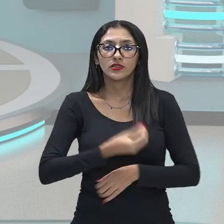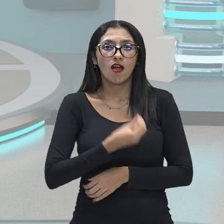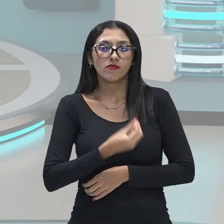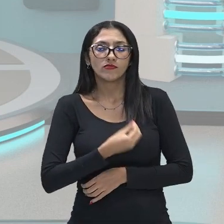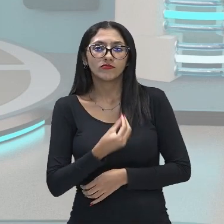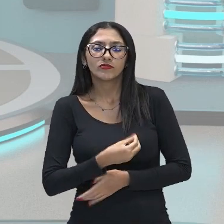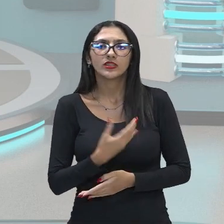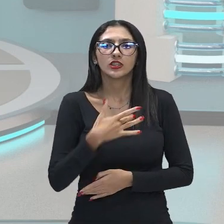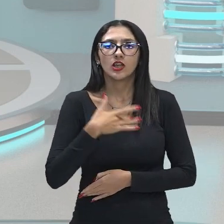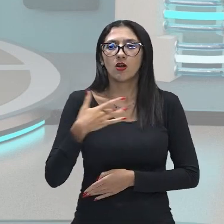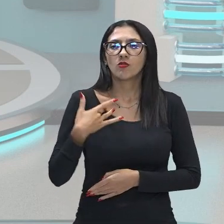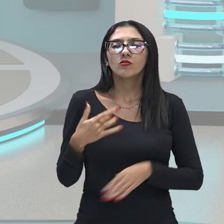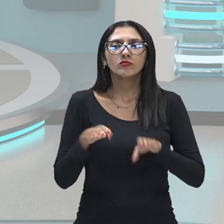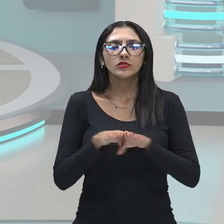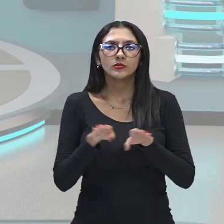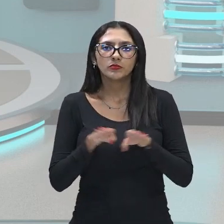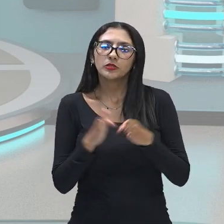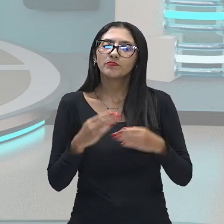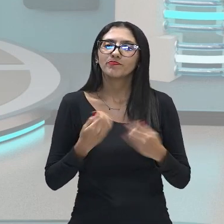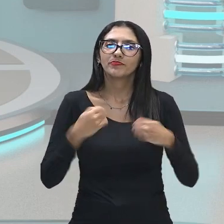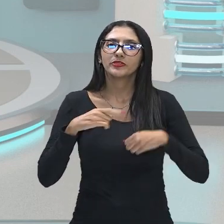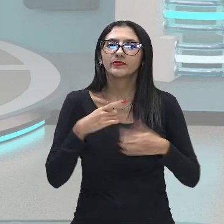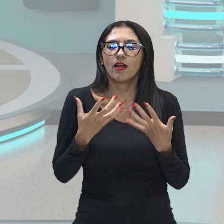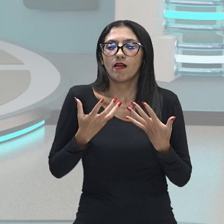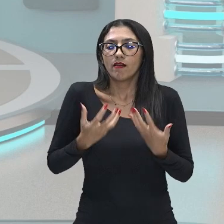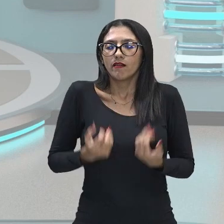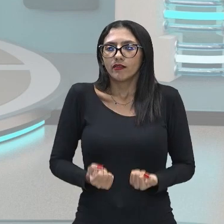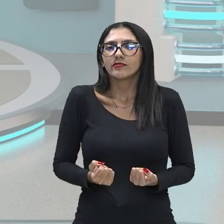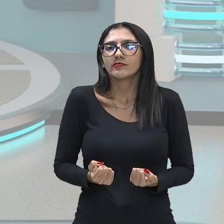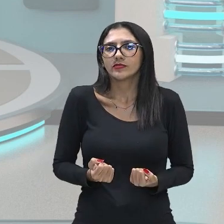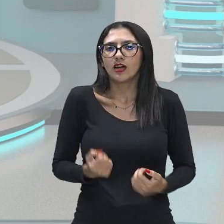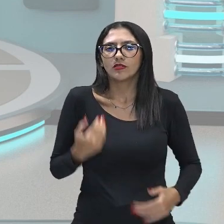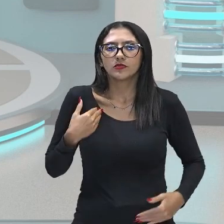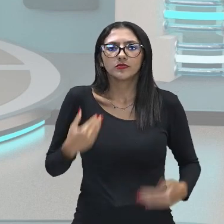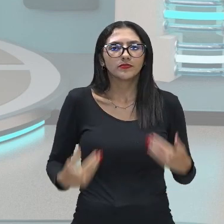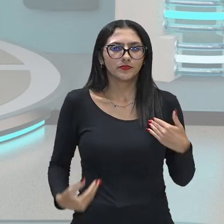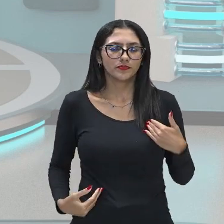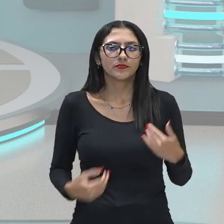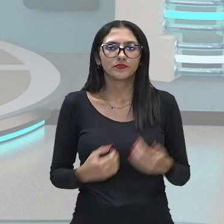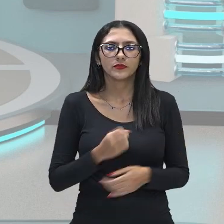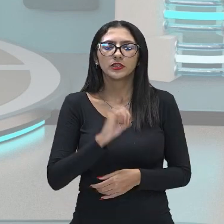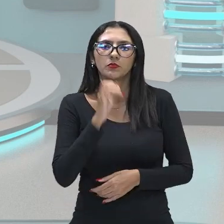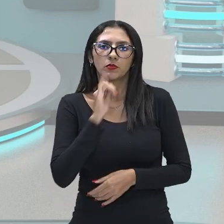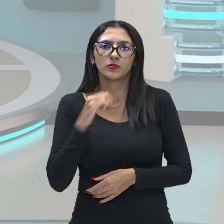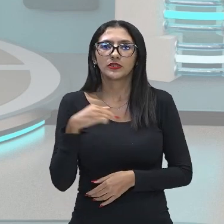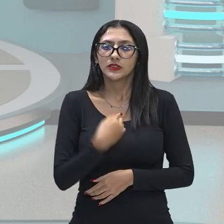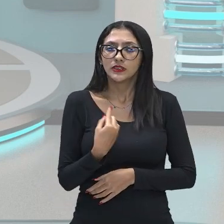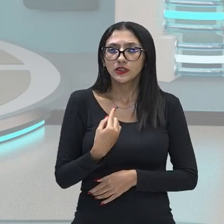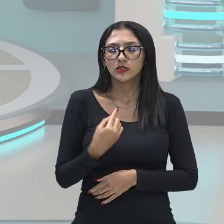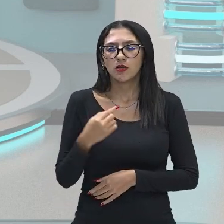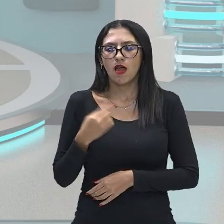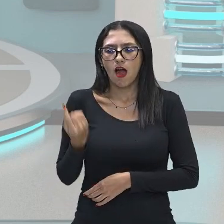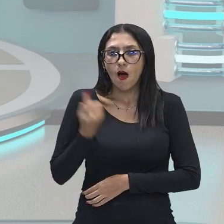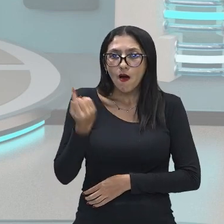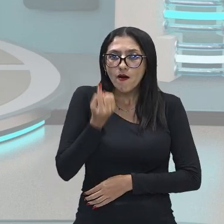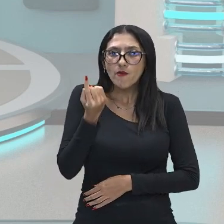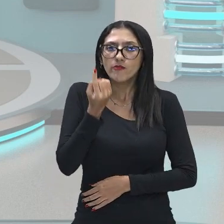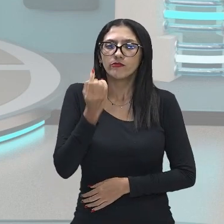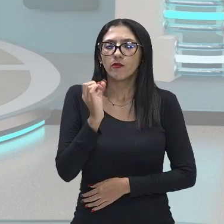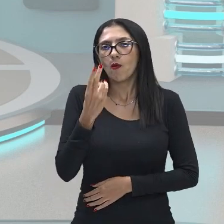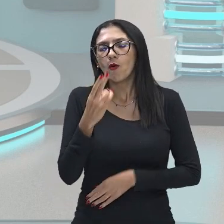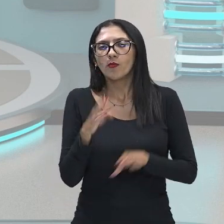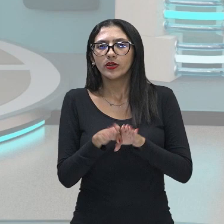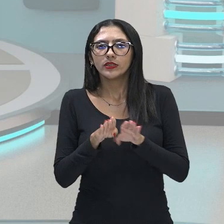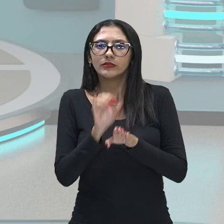nos aceitar ah dependente de de se nós eh somos um pouco mais altos um pouco mais e temos um pouco mais de